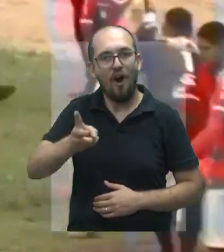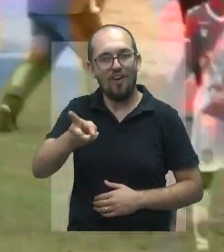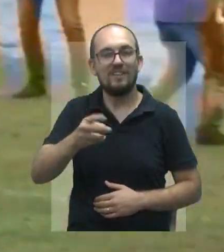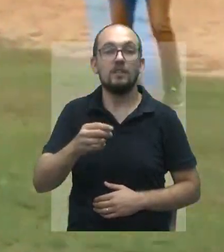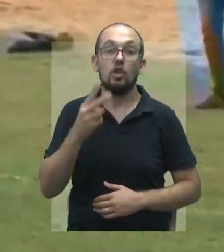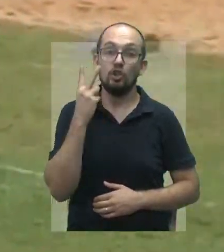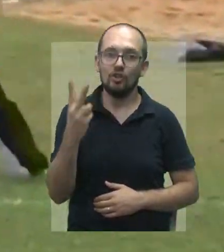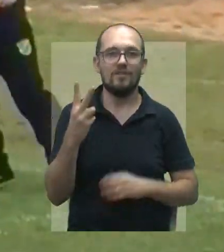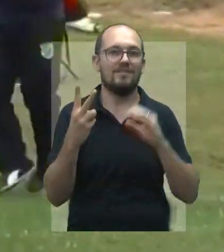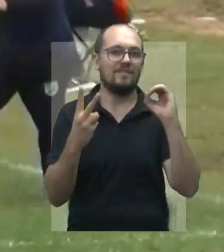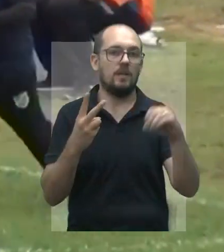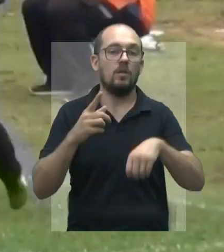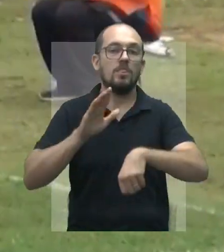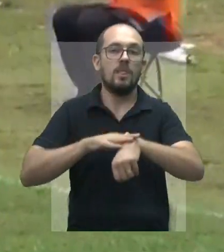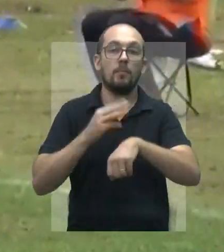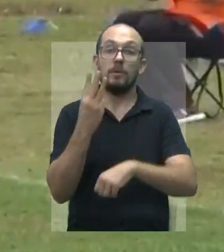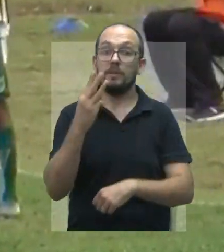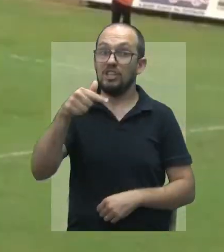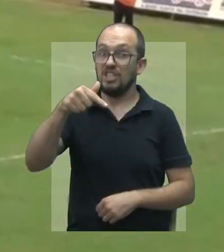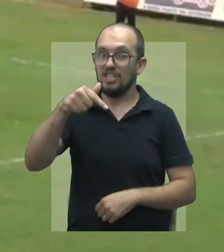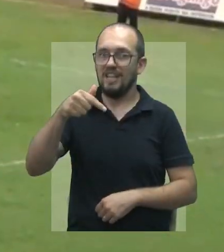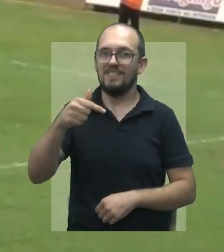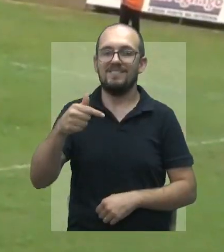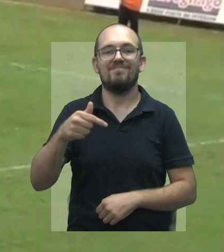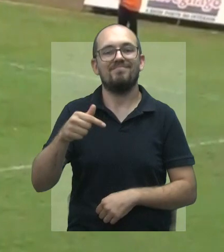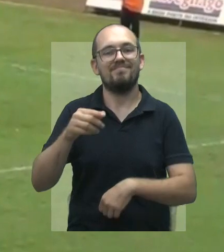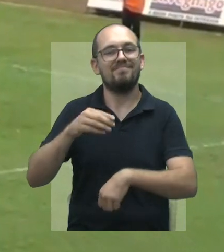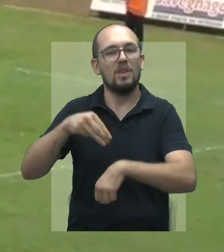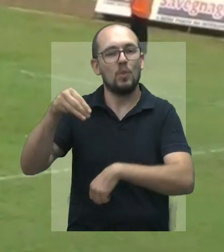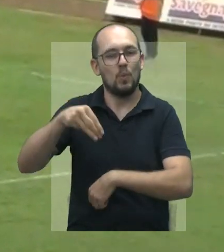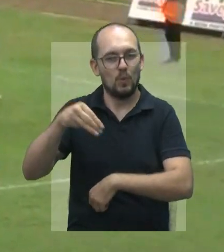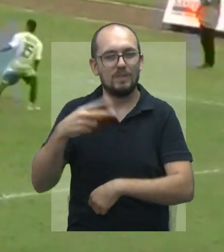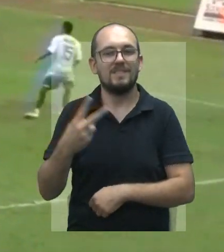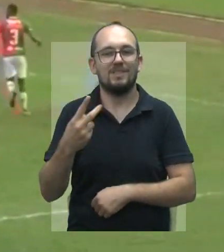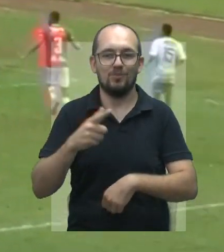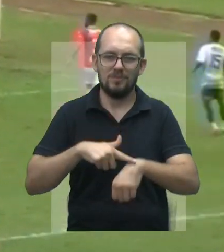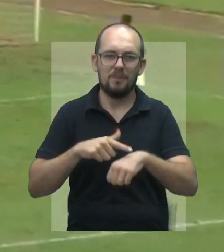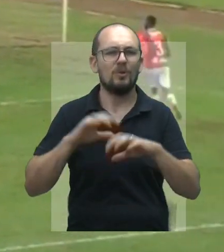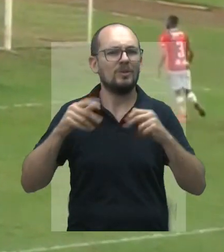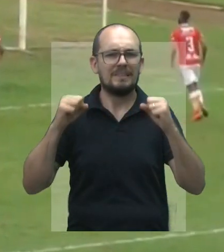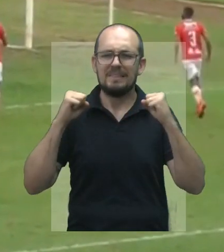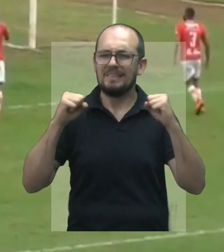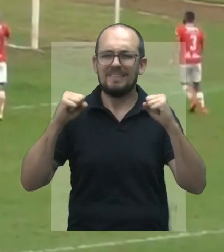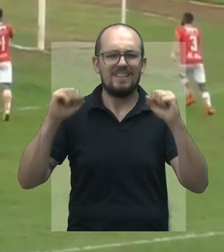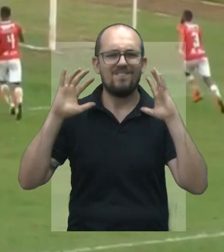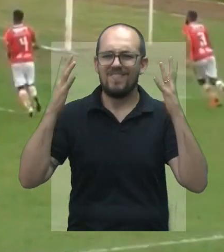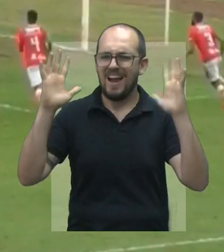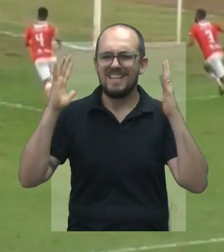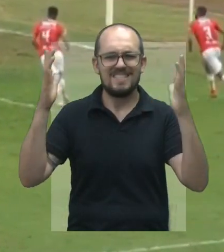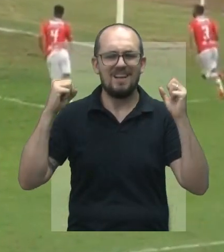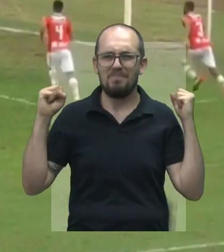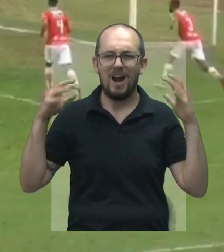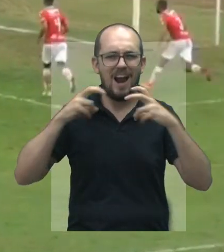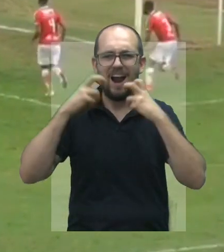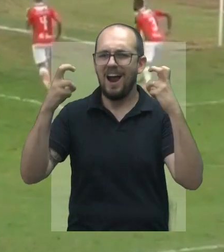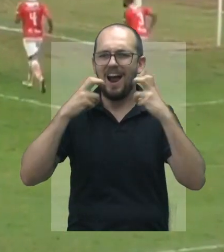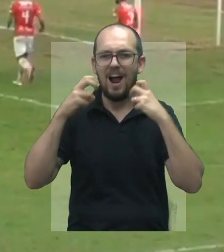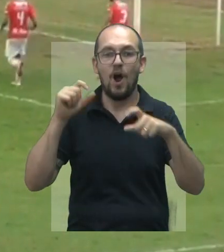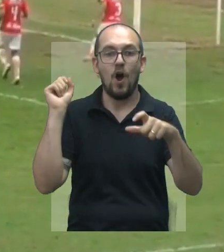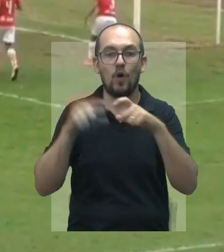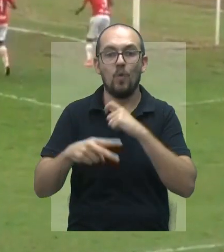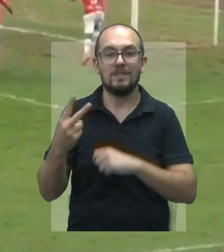37 do segundo tempo. Aí realmente todo mundo, a comissão técnica, muito feliz comemorando esse jogo, esse gol, né,